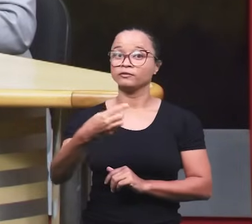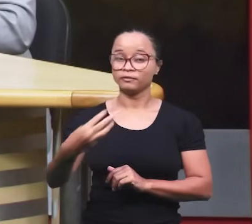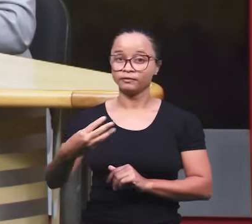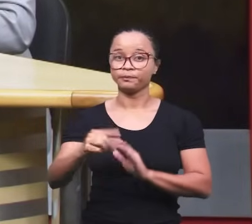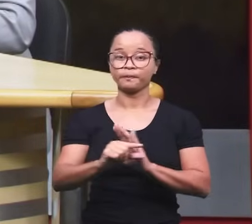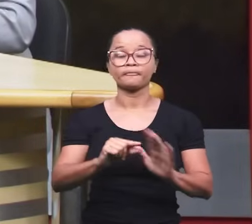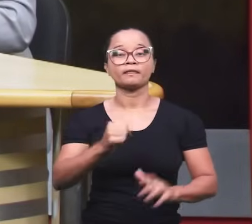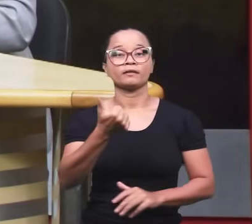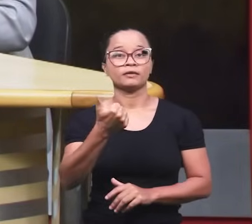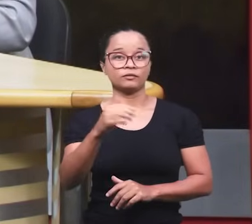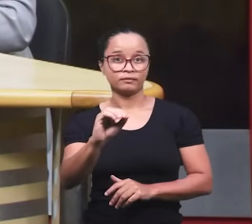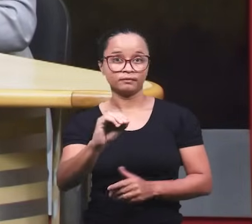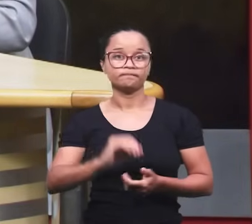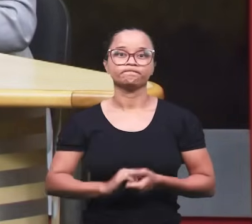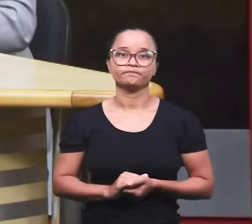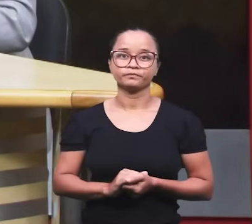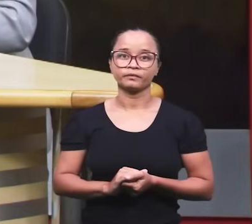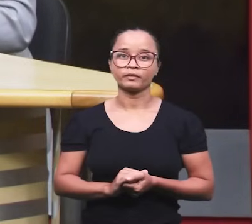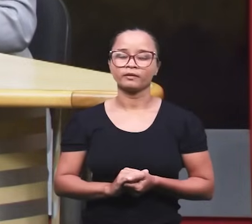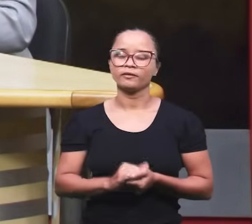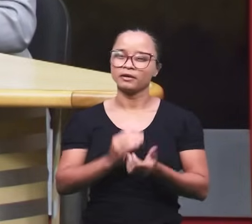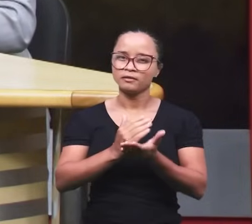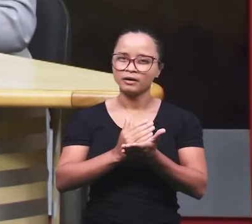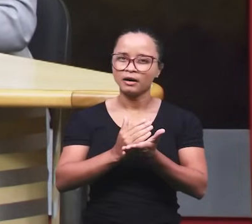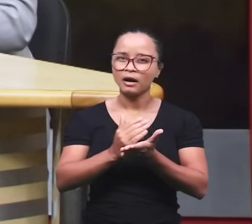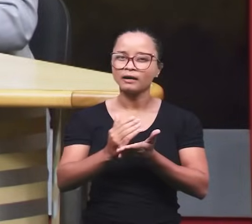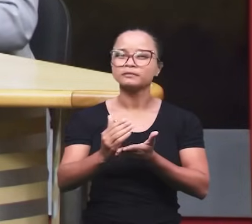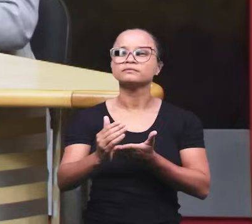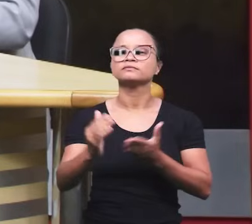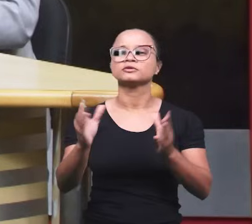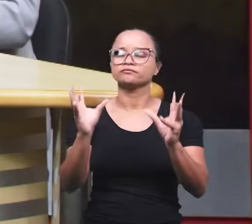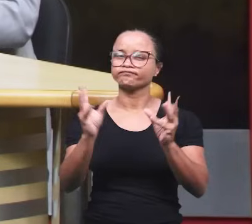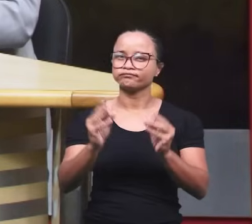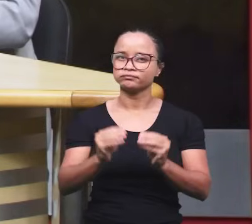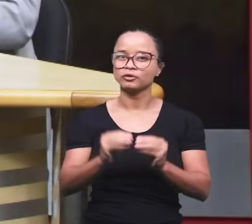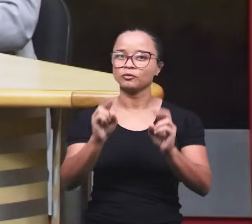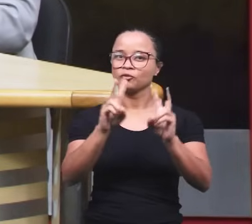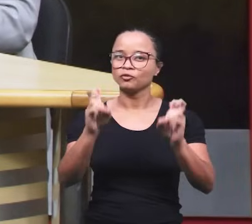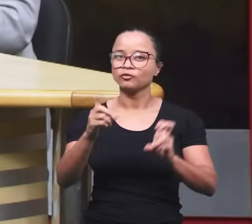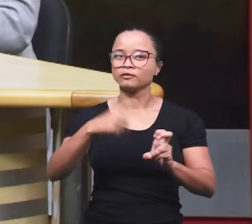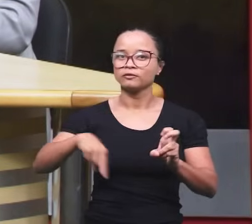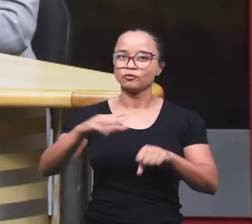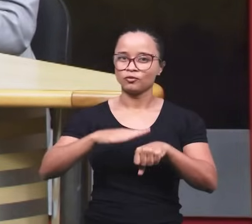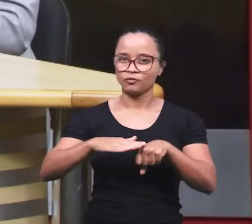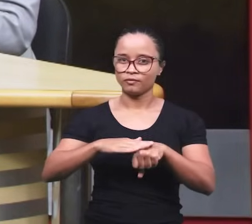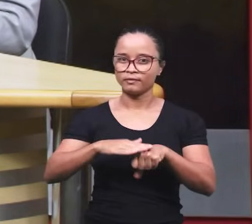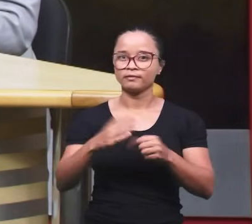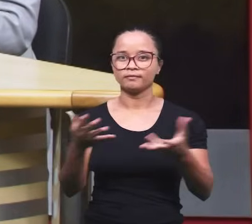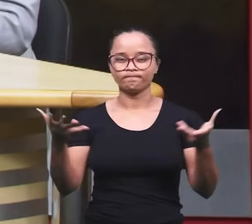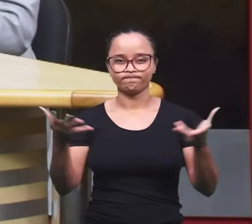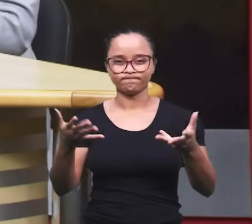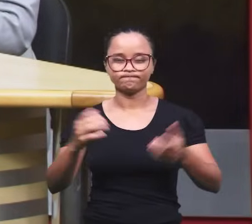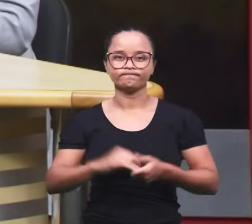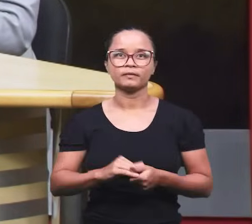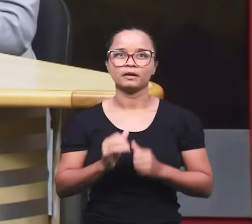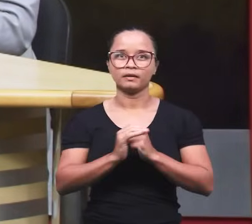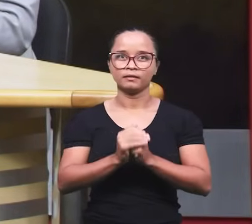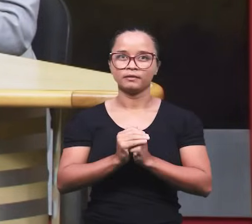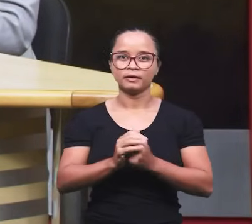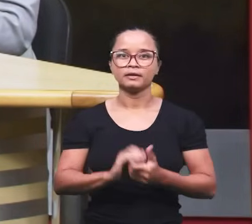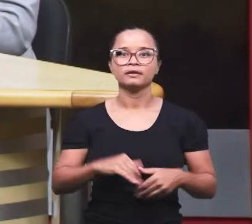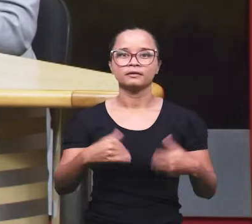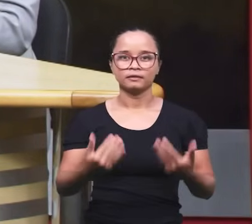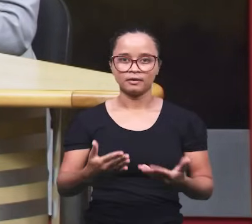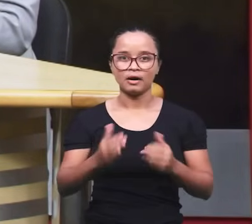verso de número 10 e e faço uma breve introdução sobre o tema que nós vamos abordar hoje Amém vamos ler